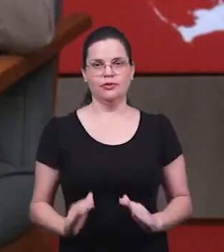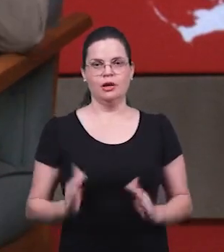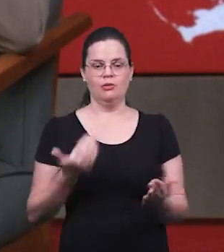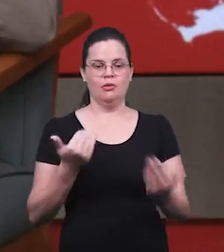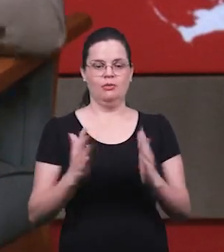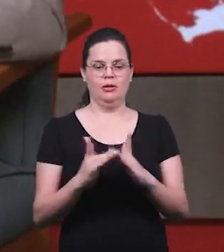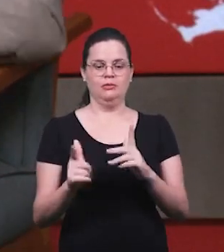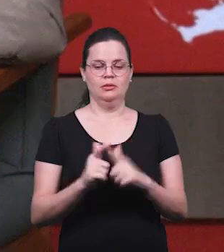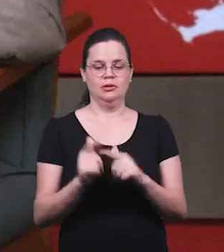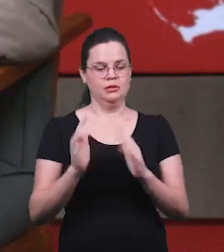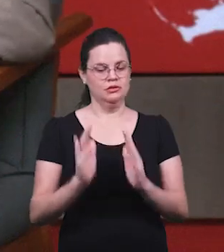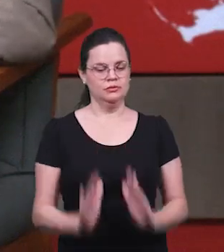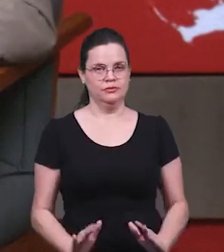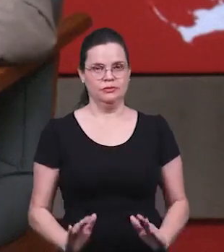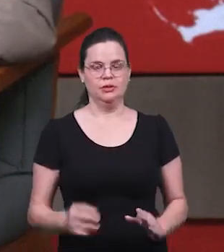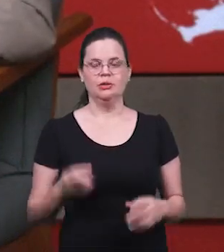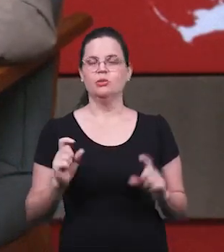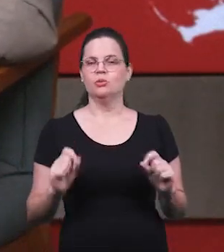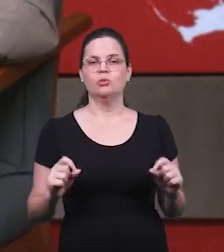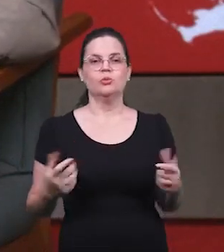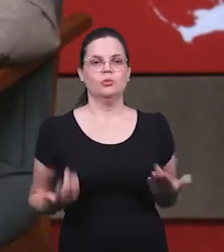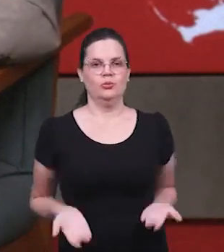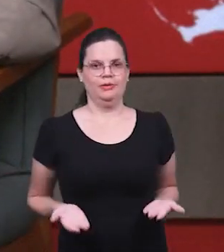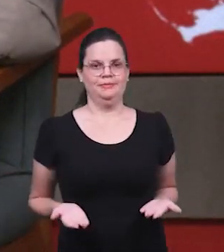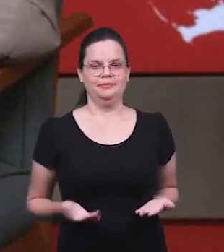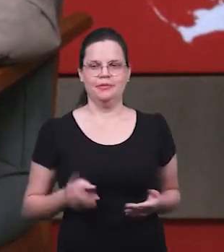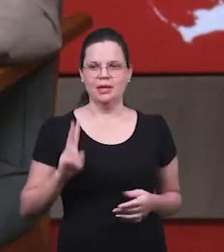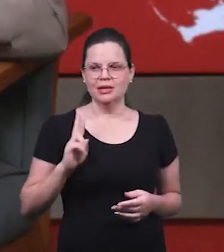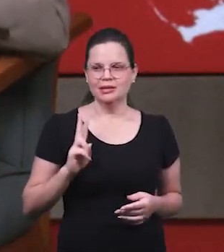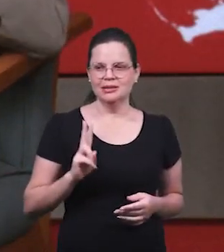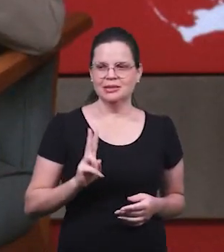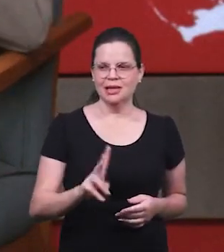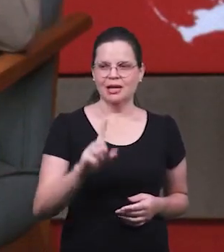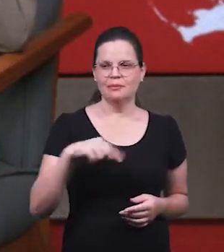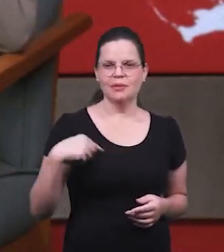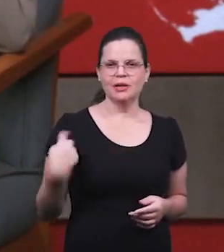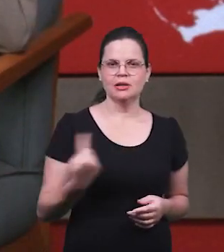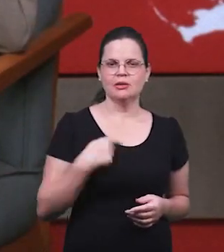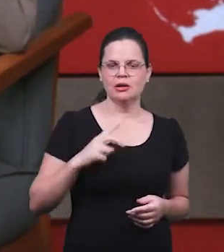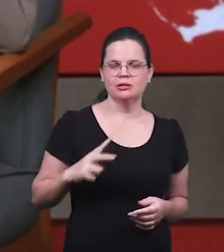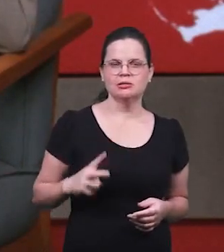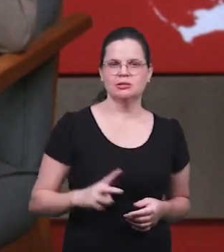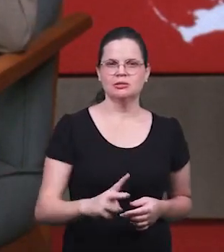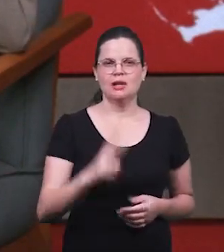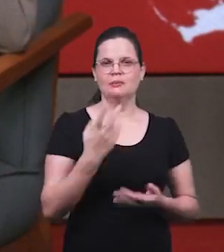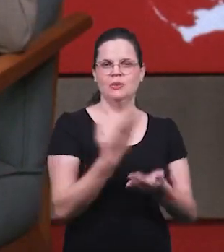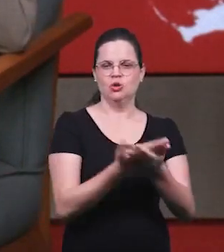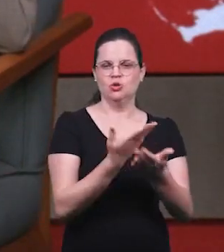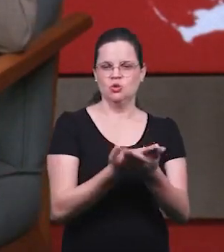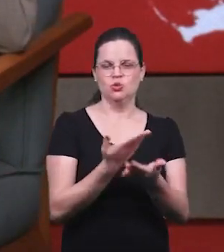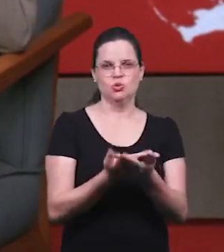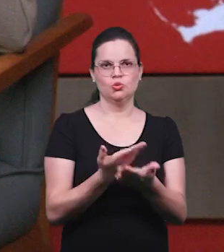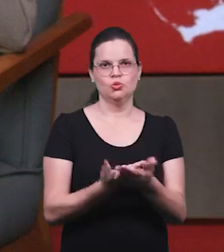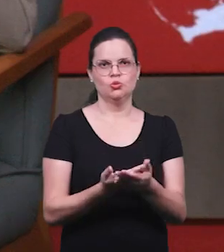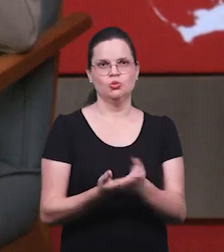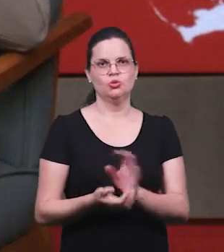igreja? Aquilo que nós falamos durante todo o nosso tempo, que não é